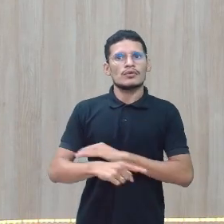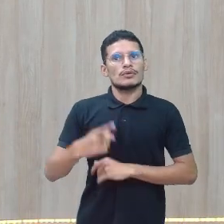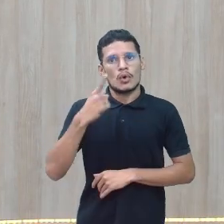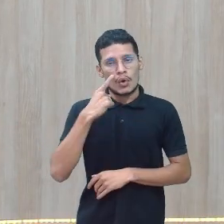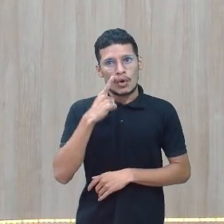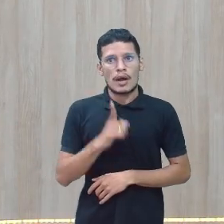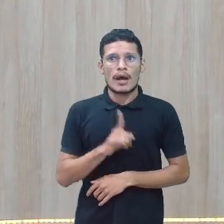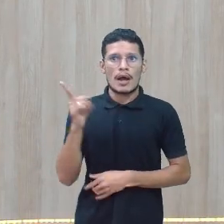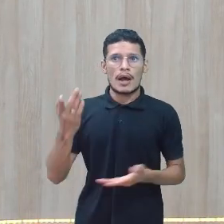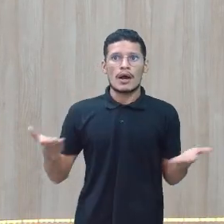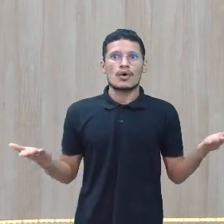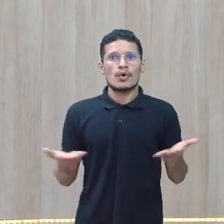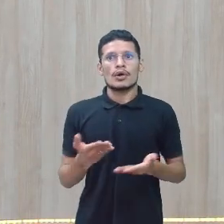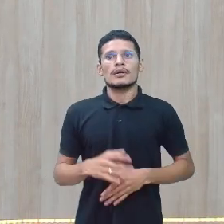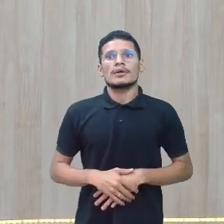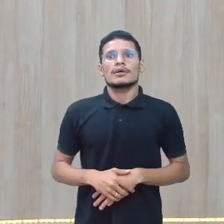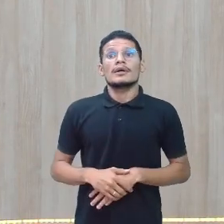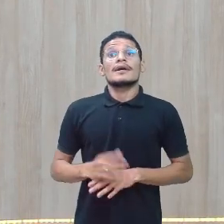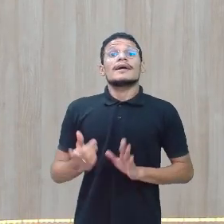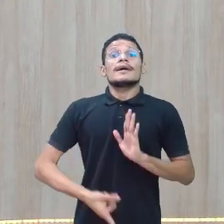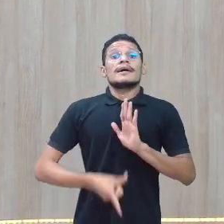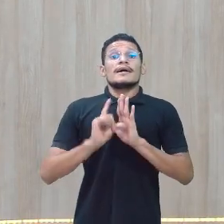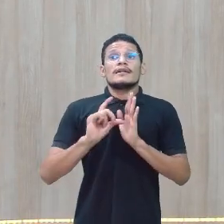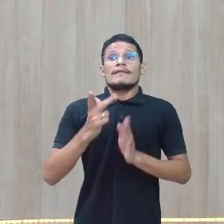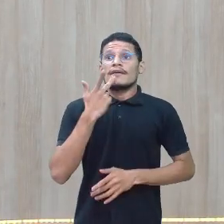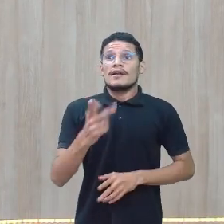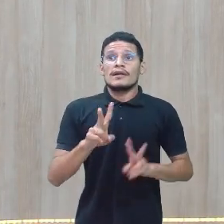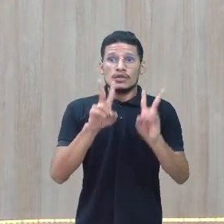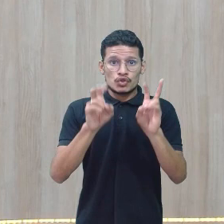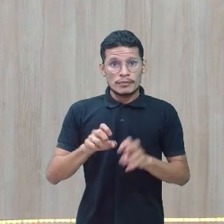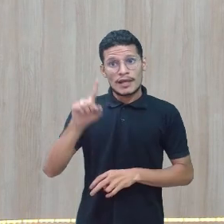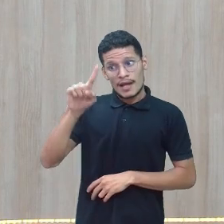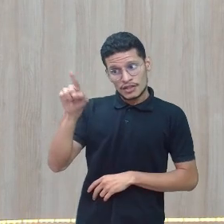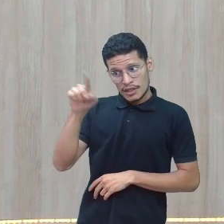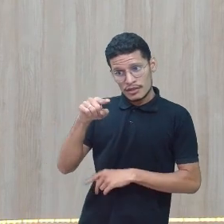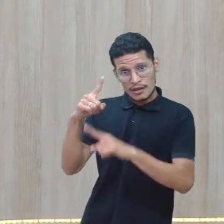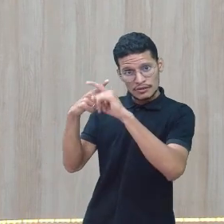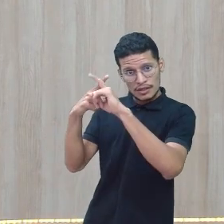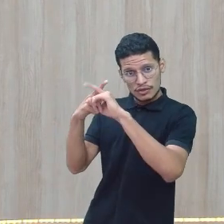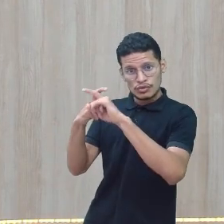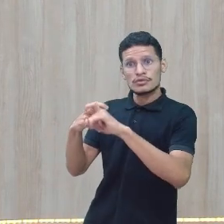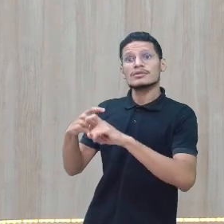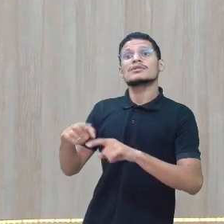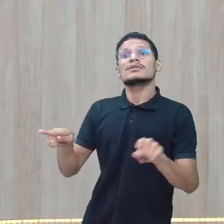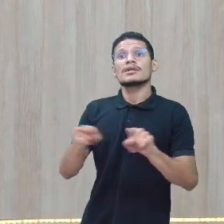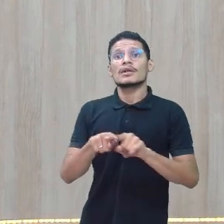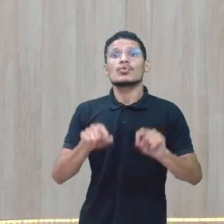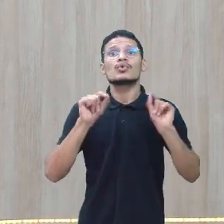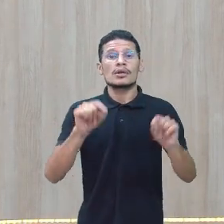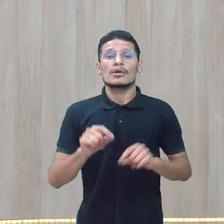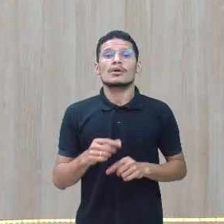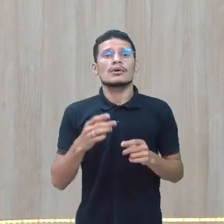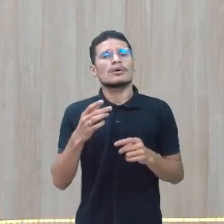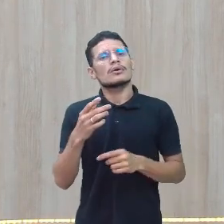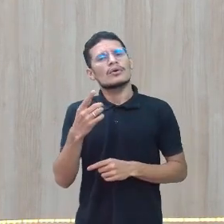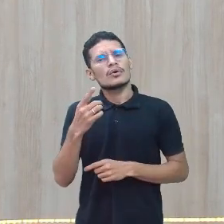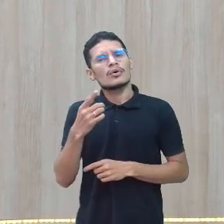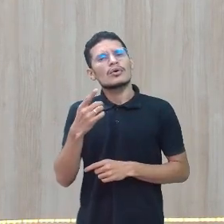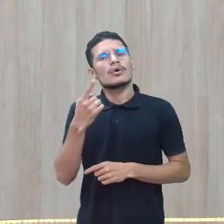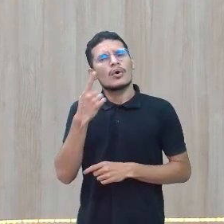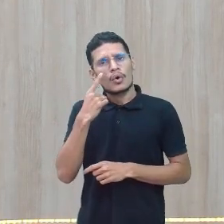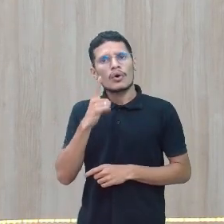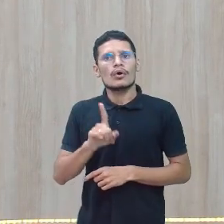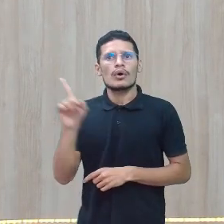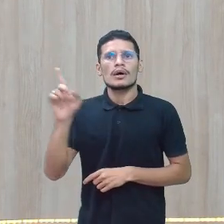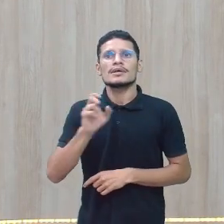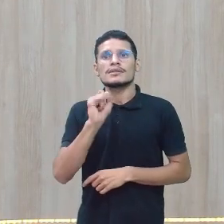trouxe. Ah, sim. Antes de falar sobre isso, né, falei do asterisco aqui da mediana e tem aqui uma observação. Se eu